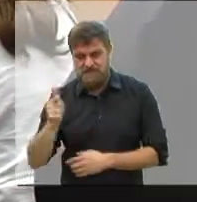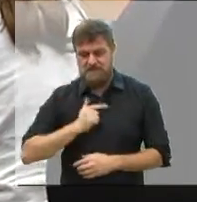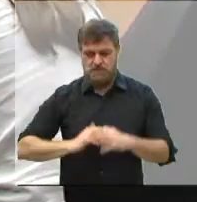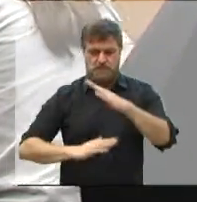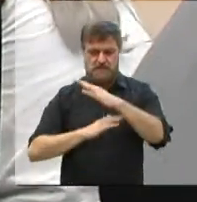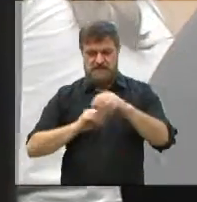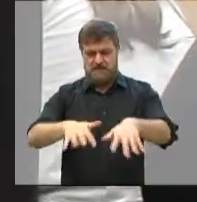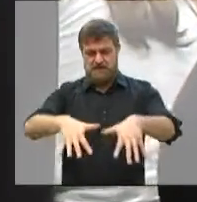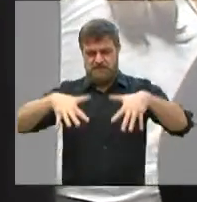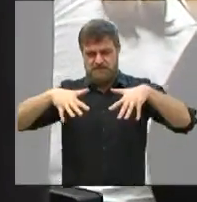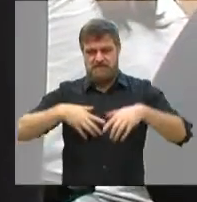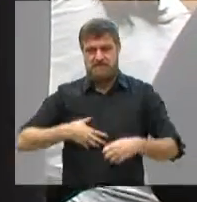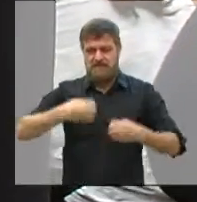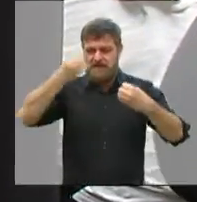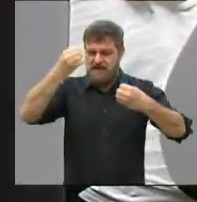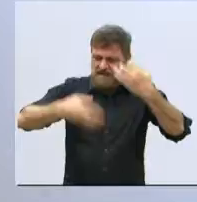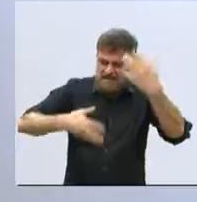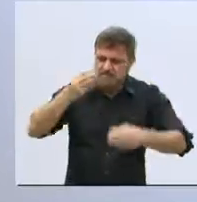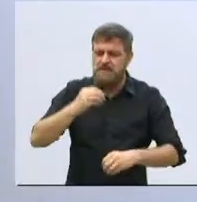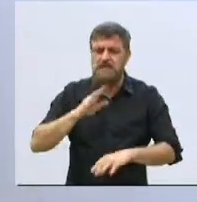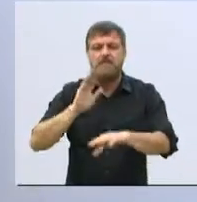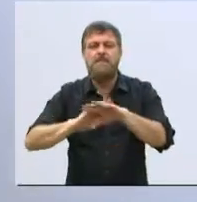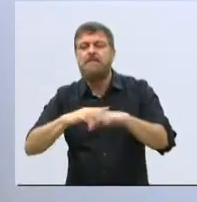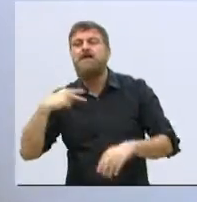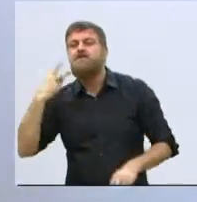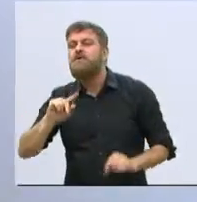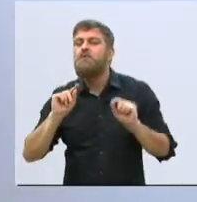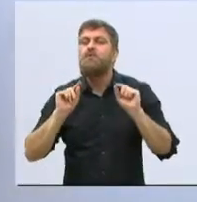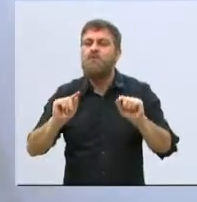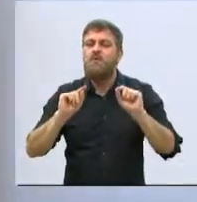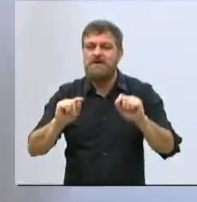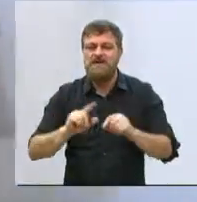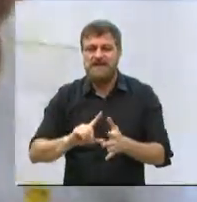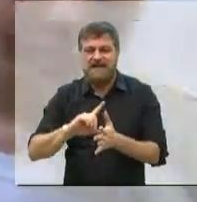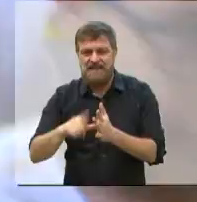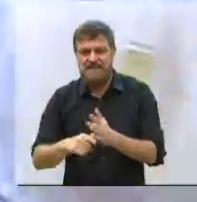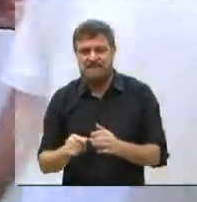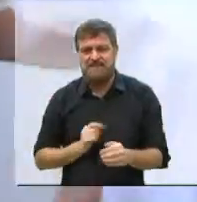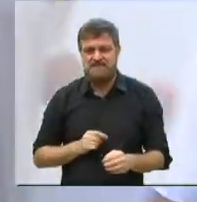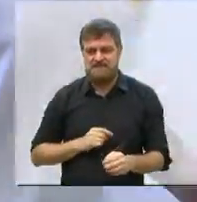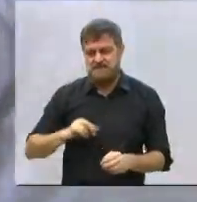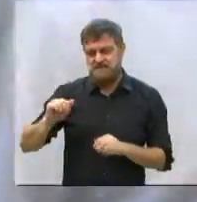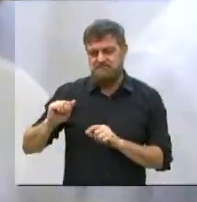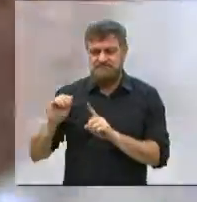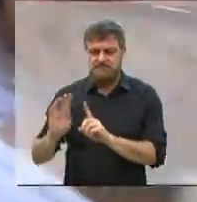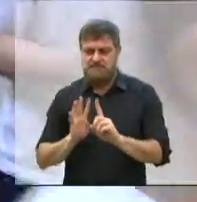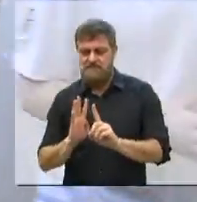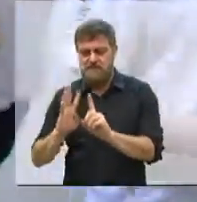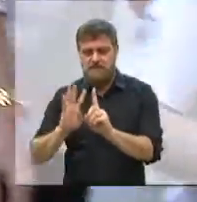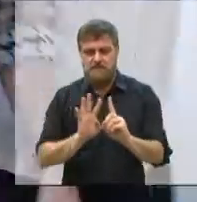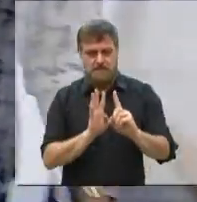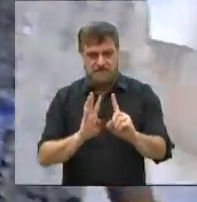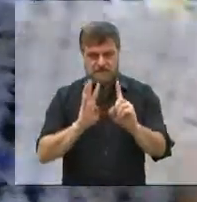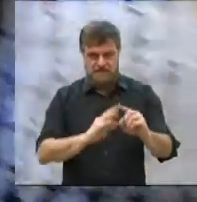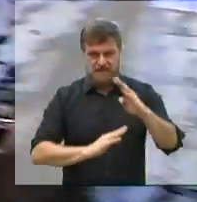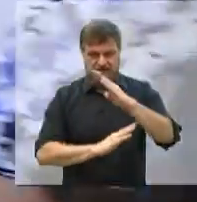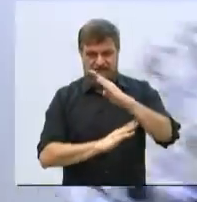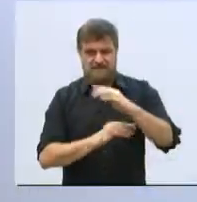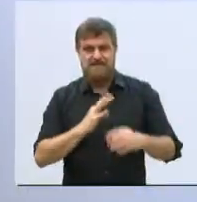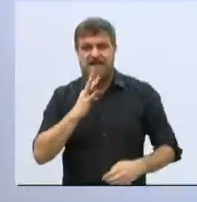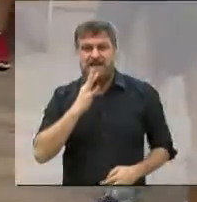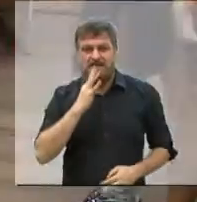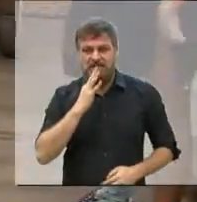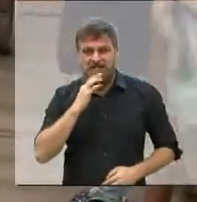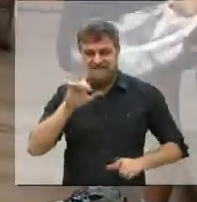plenário, explico as funções do vereador e depois ele faz um tour aqui na Câmara Municipal de Campinas, vai conhecer a